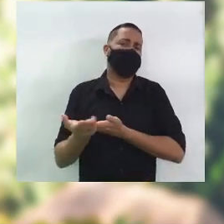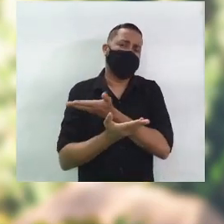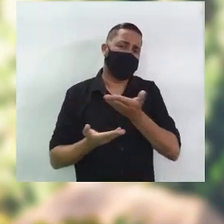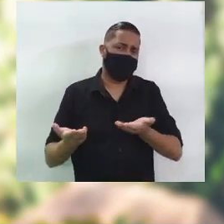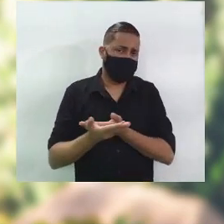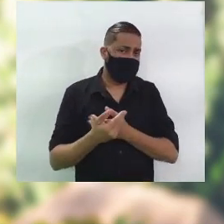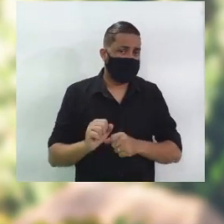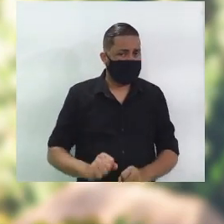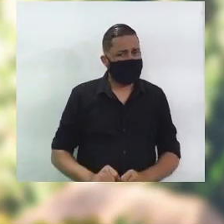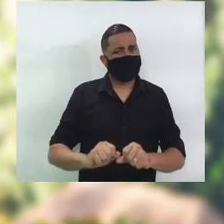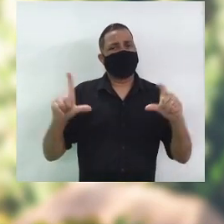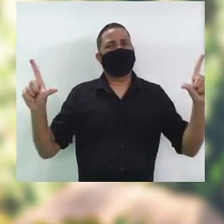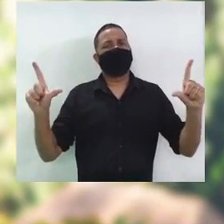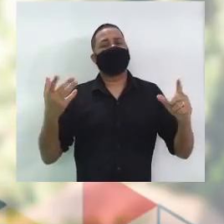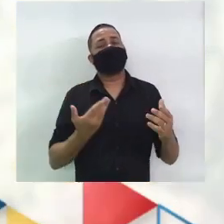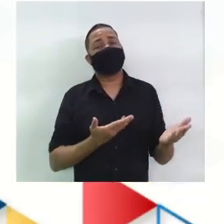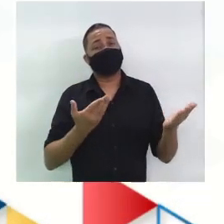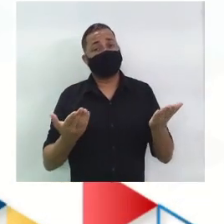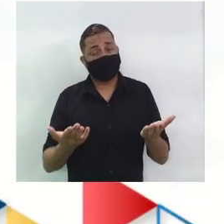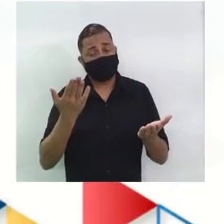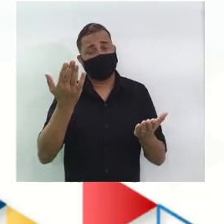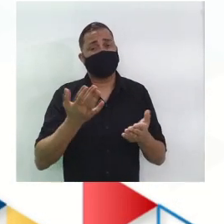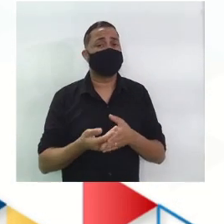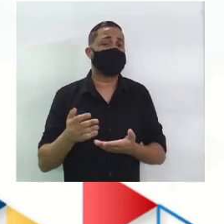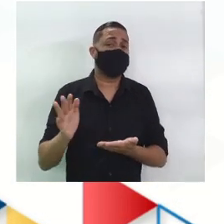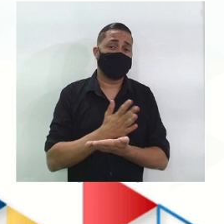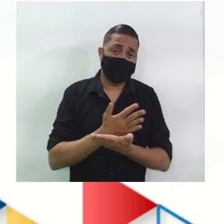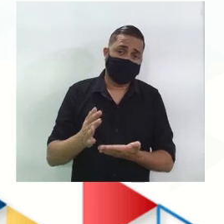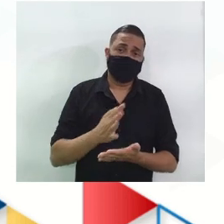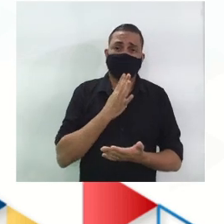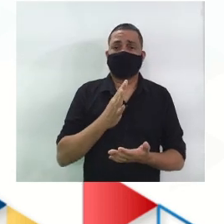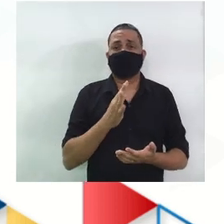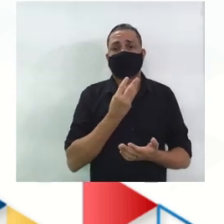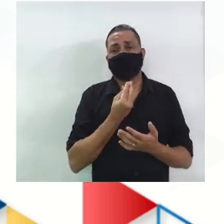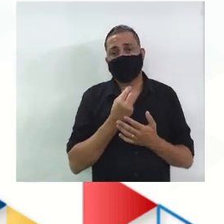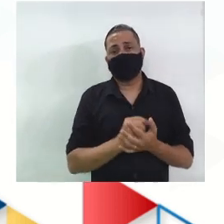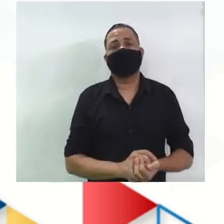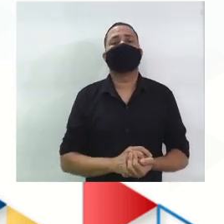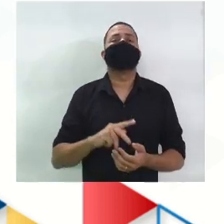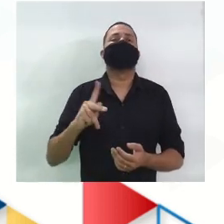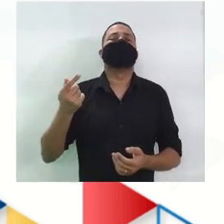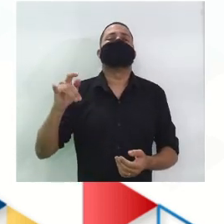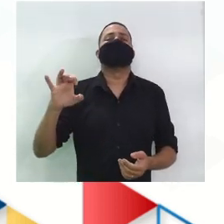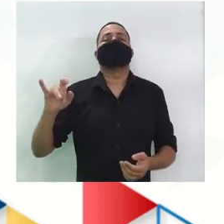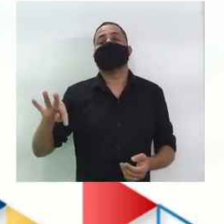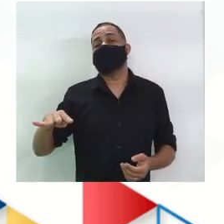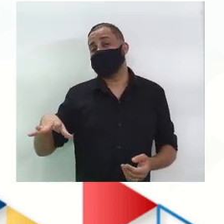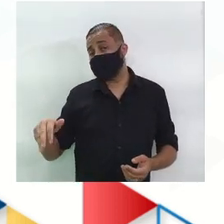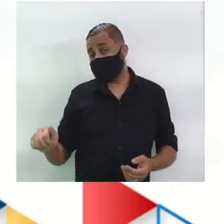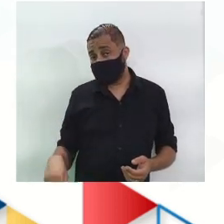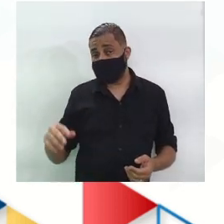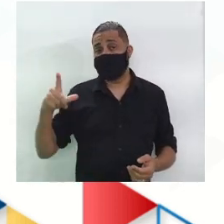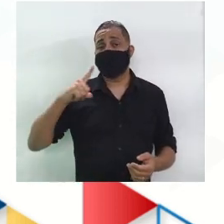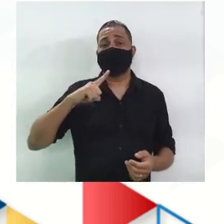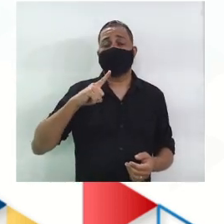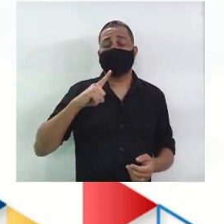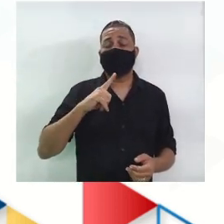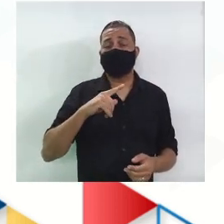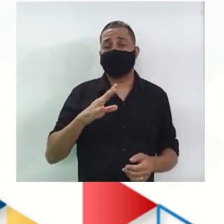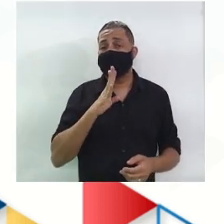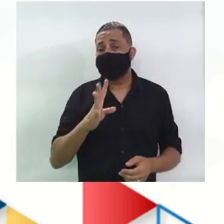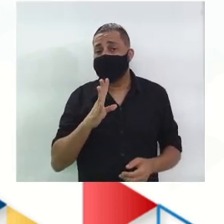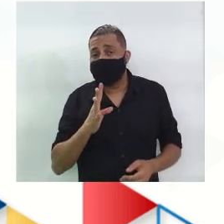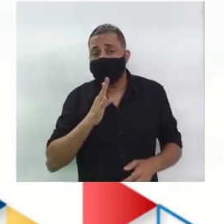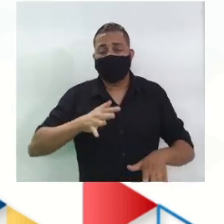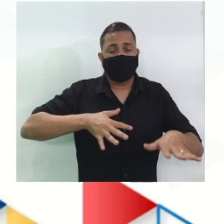Na tela, trago para vocês alguns conhecimentos. Hare Krishna, popularmente conhecido